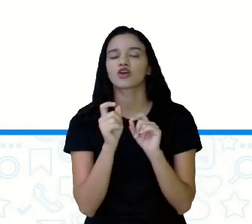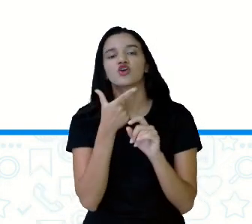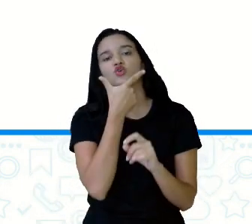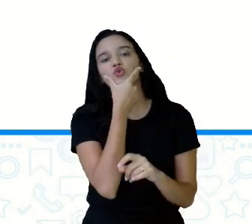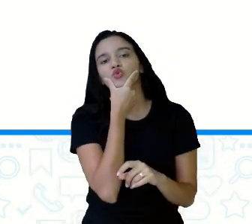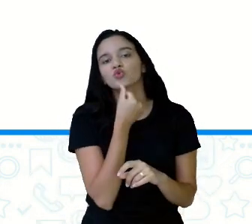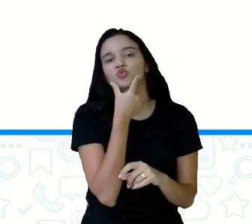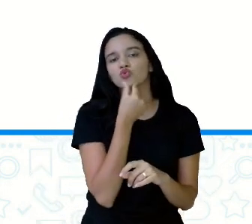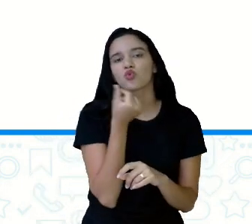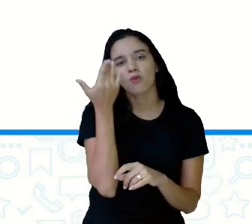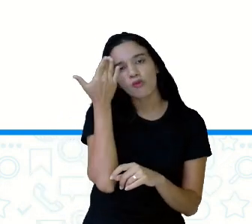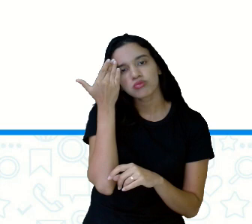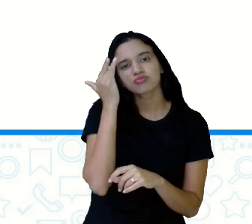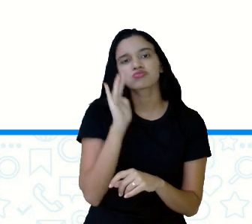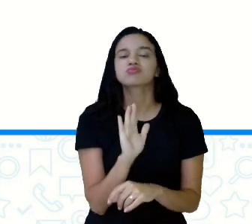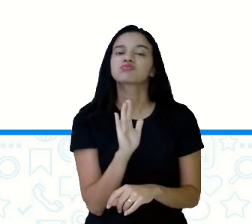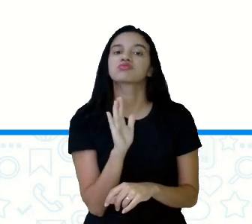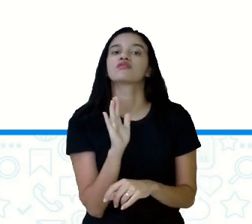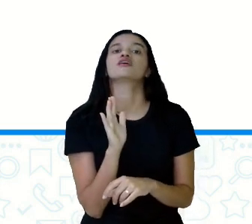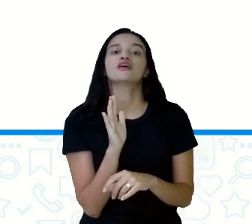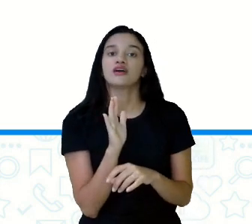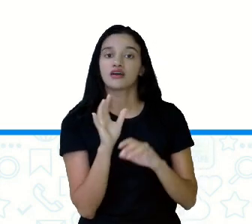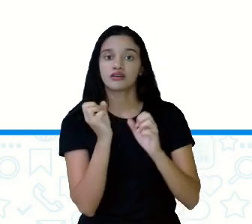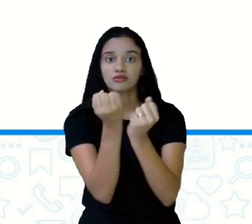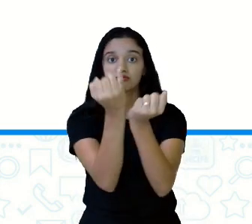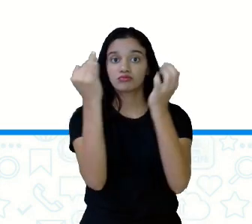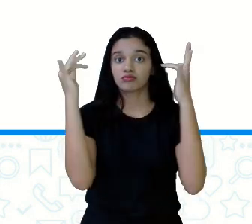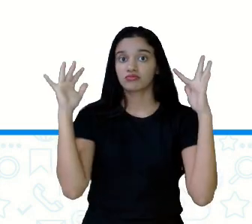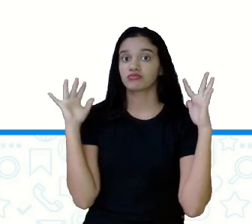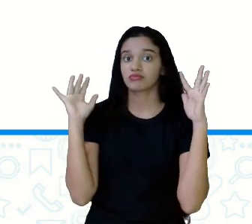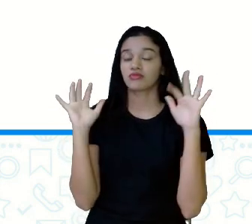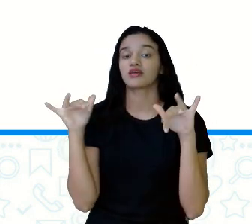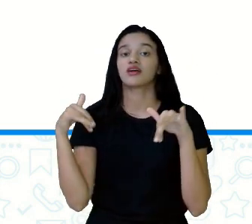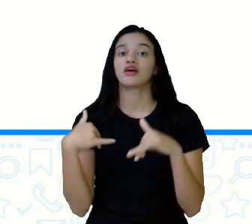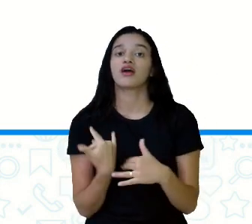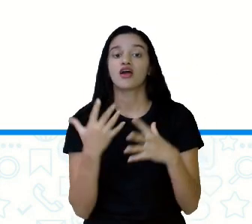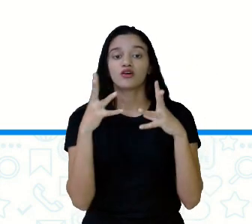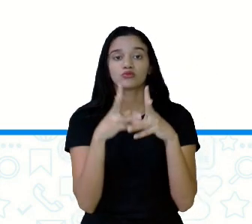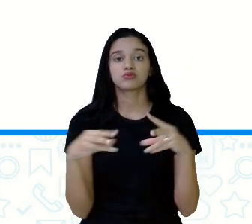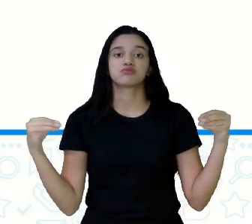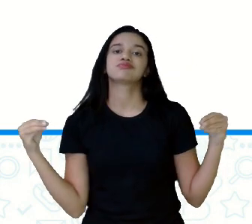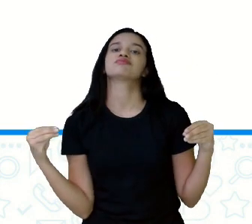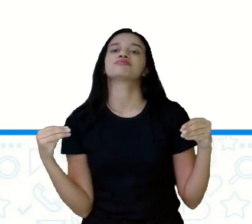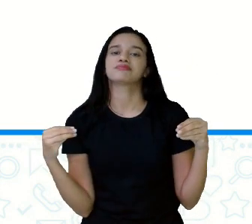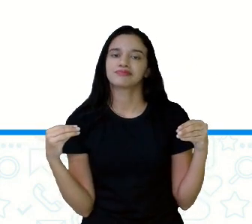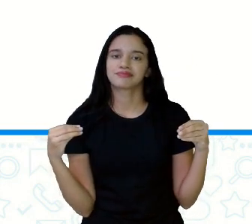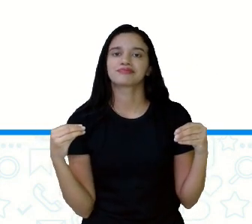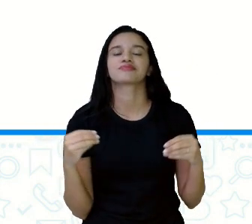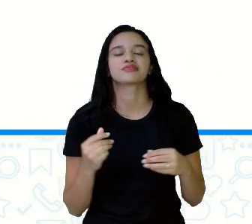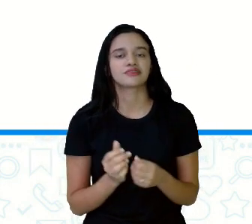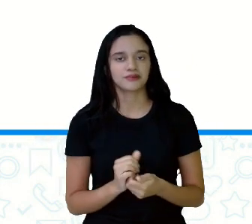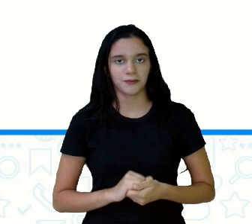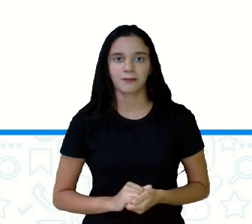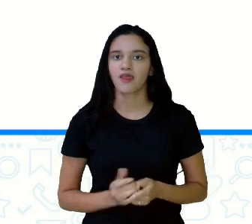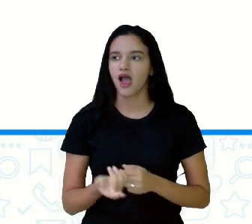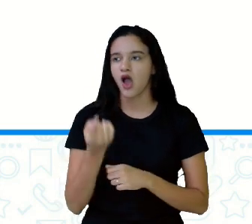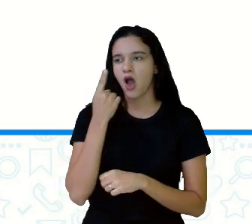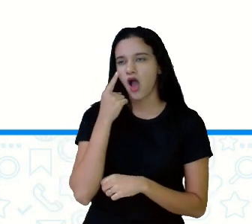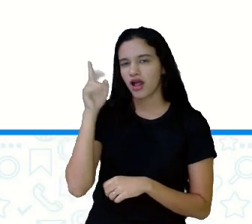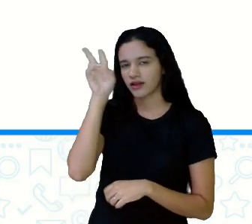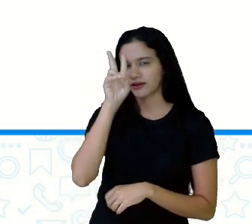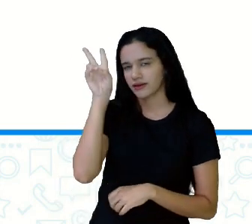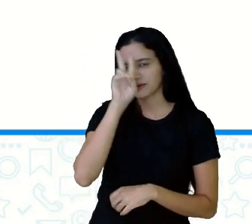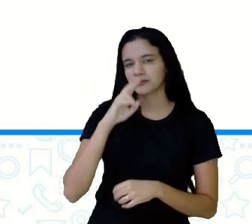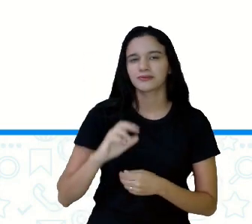homens não sabem que, destruindo a todos nós, acabarão por destruir a si próprios. Olha, lembrou